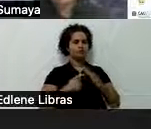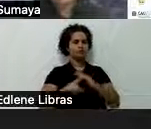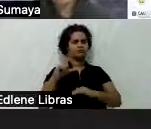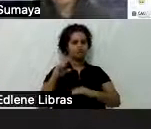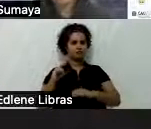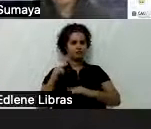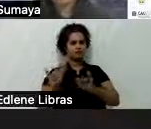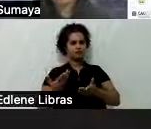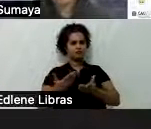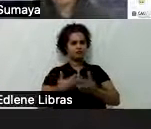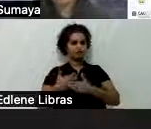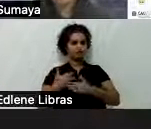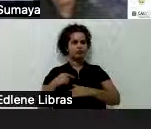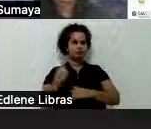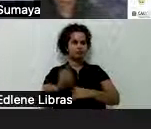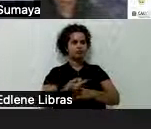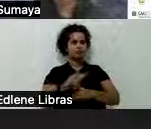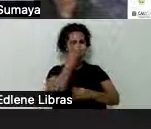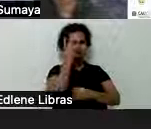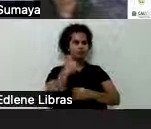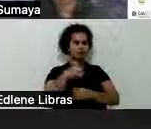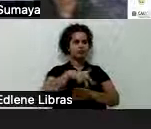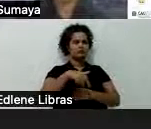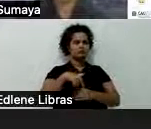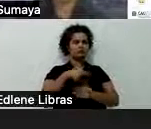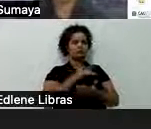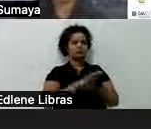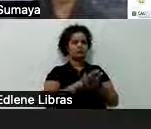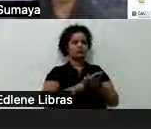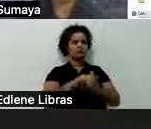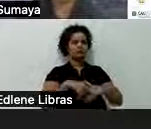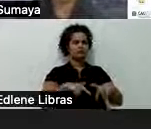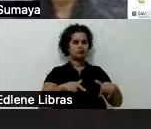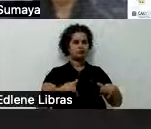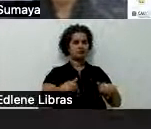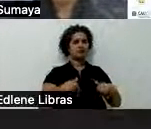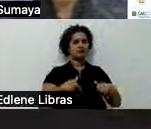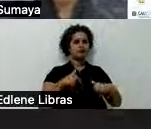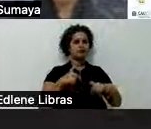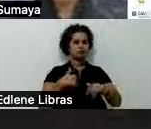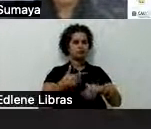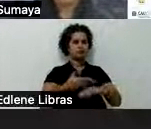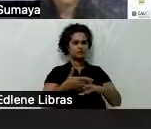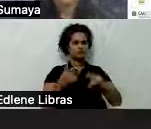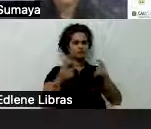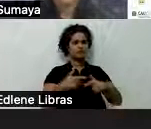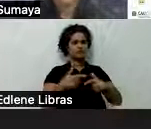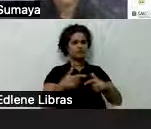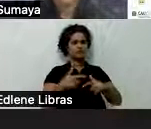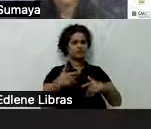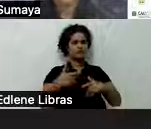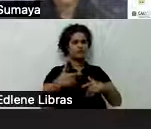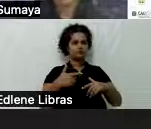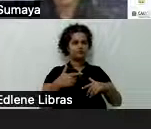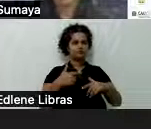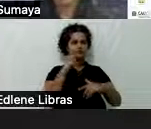As pessoas andando na rua, a ausência quase total de calçada, inclusive o espaço que existe é praticamente apropriado também pelos